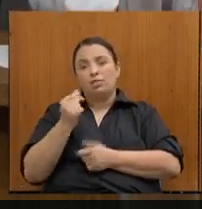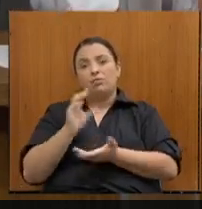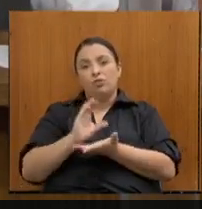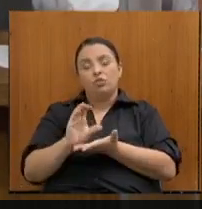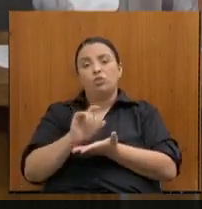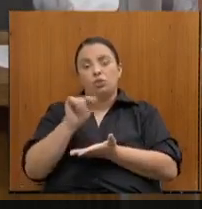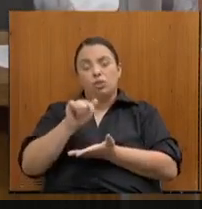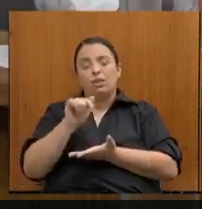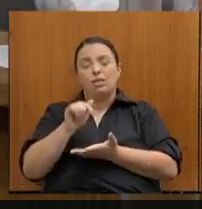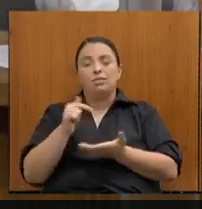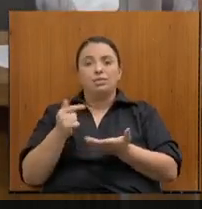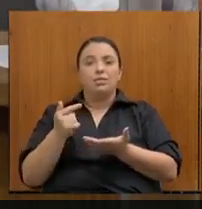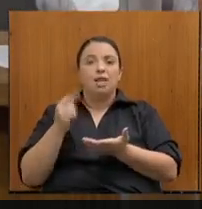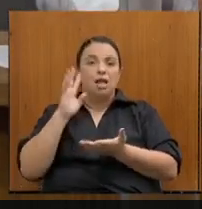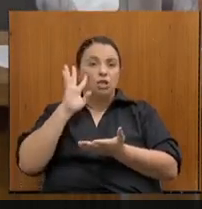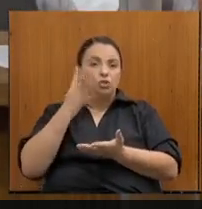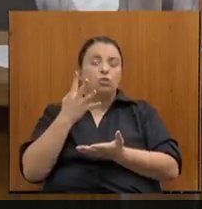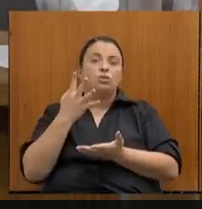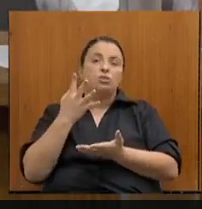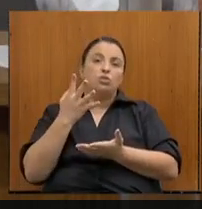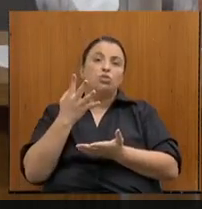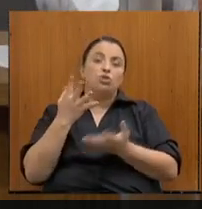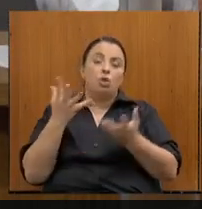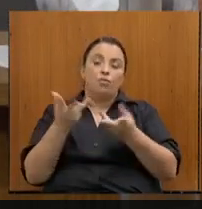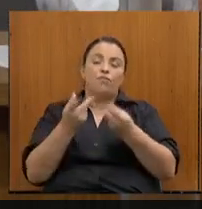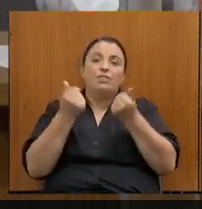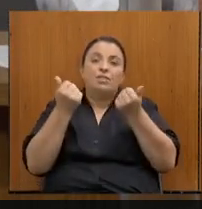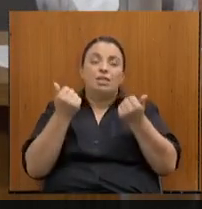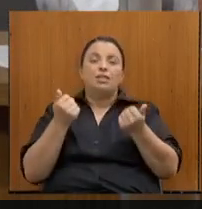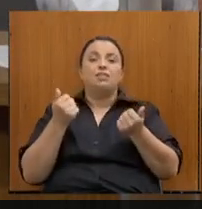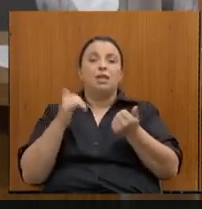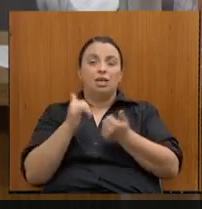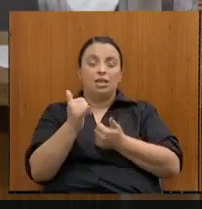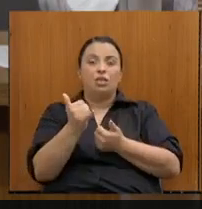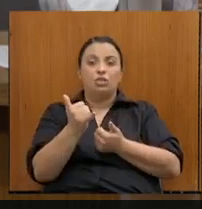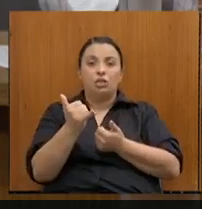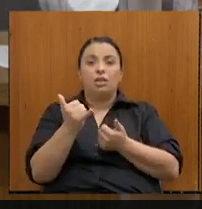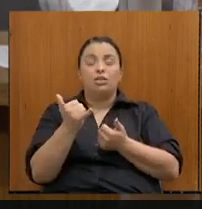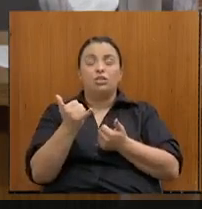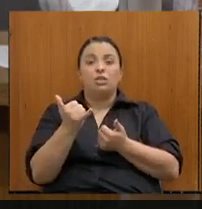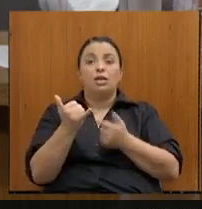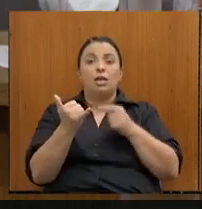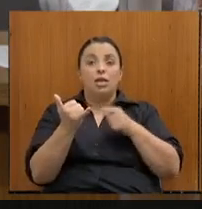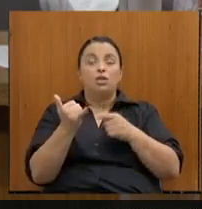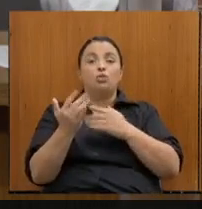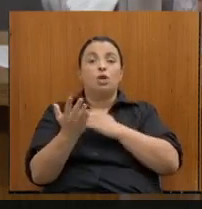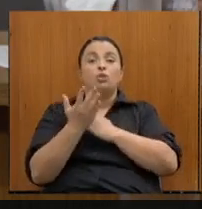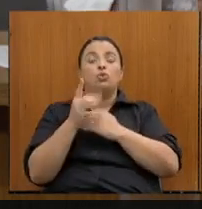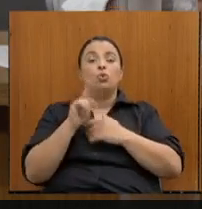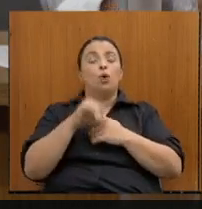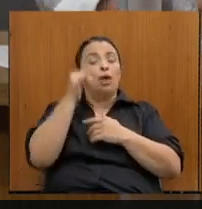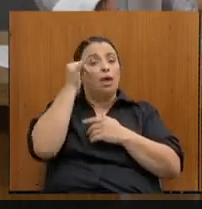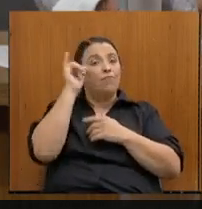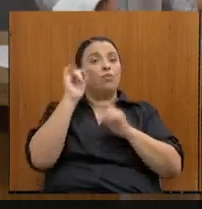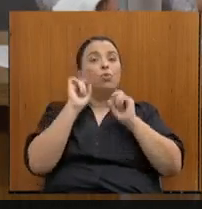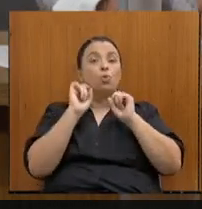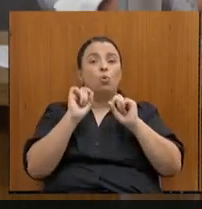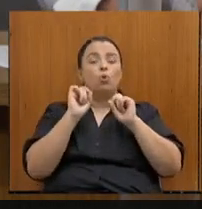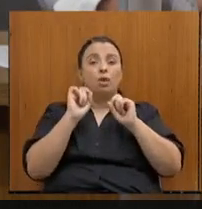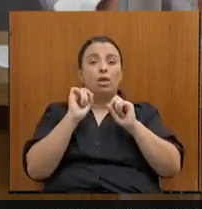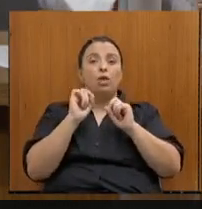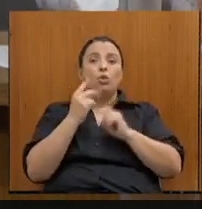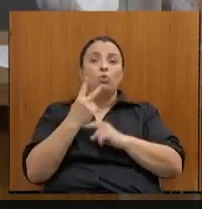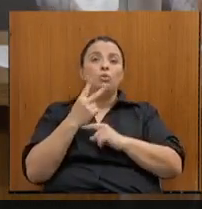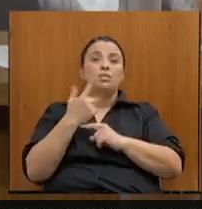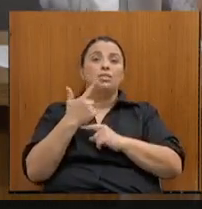grandeza e essa soluções de eficiência energética geram o país já foram evitadas mais de 270 mil